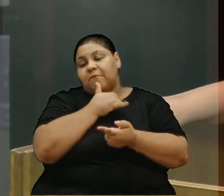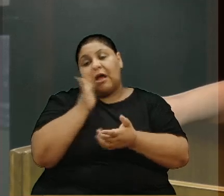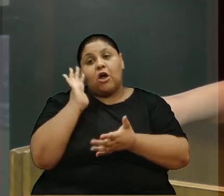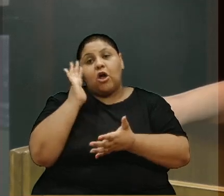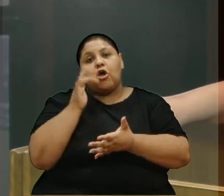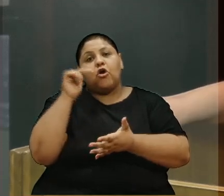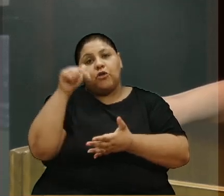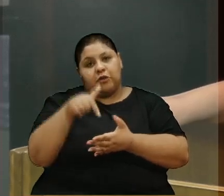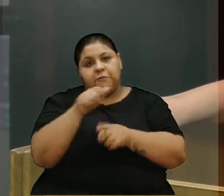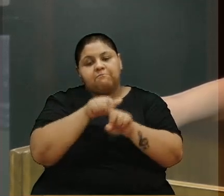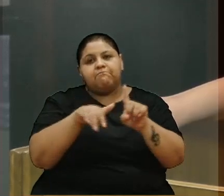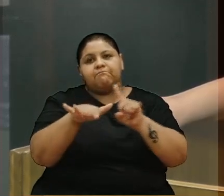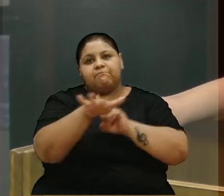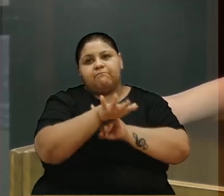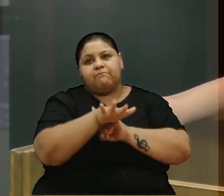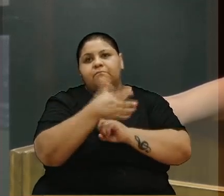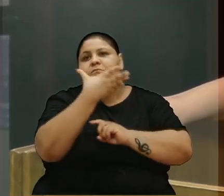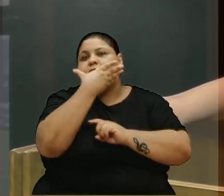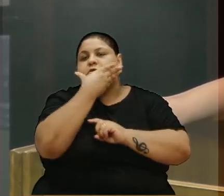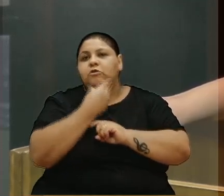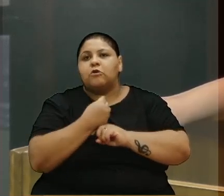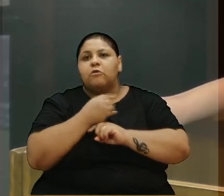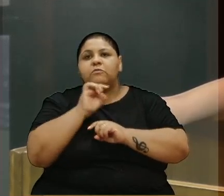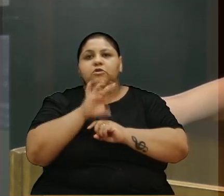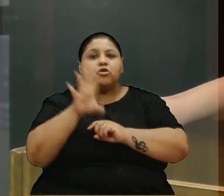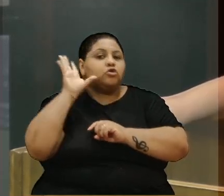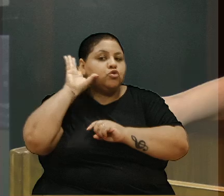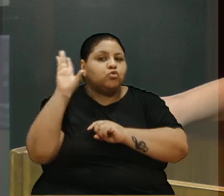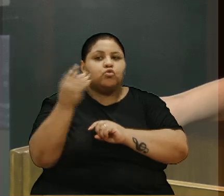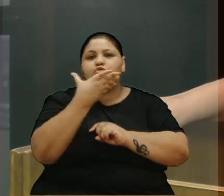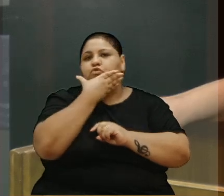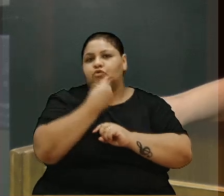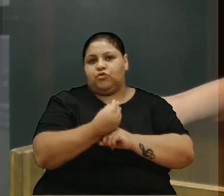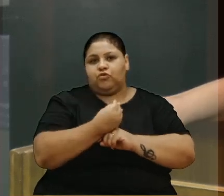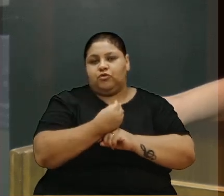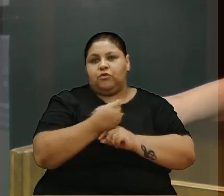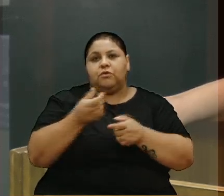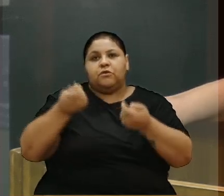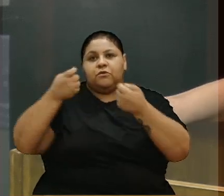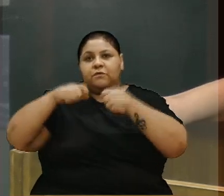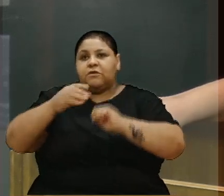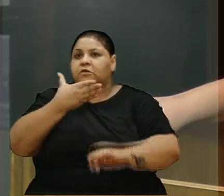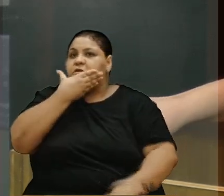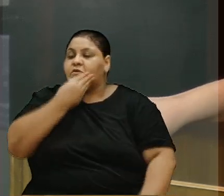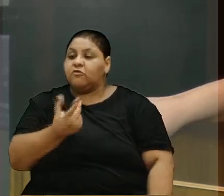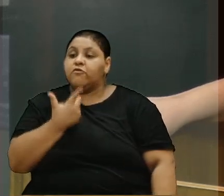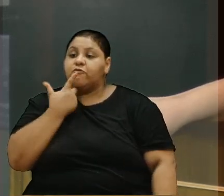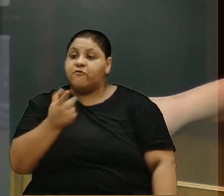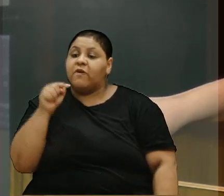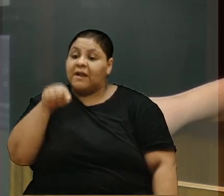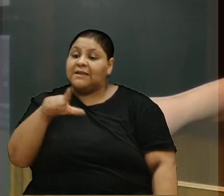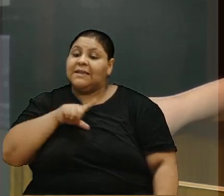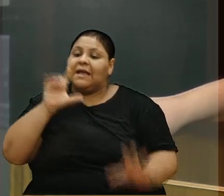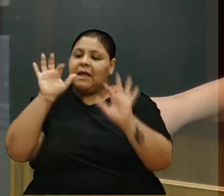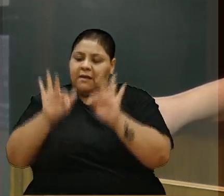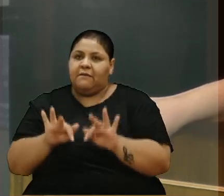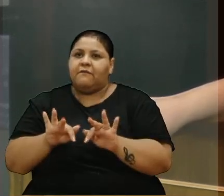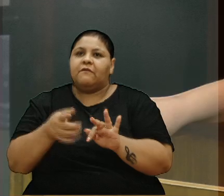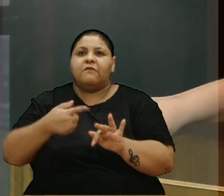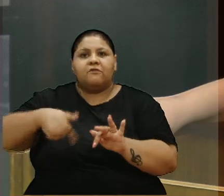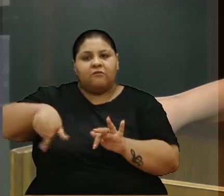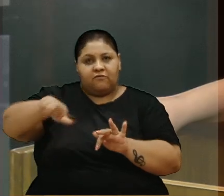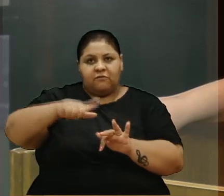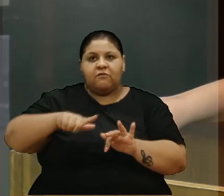acontece na nossa sociedade. Homem só escuta homem. Então, se é necessário que um homem fale que isso tem que acabar, a